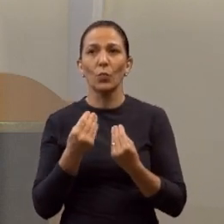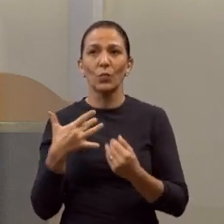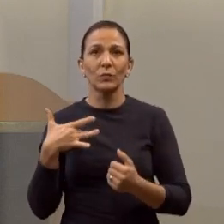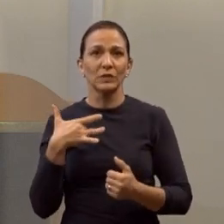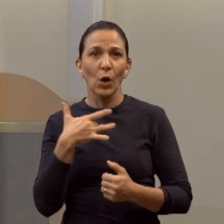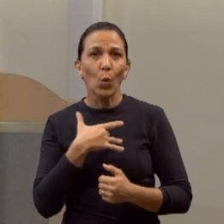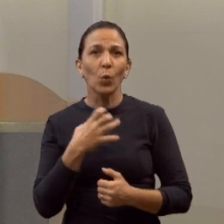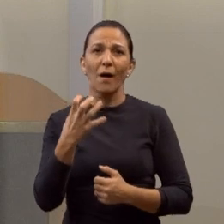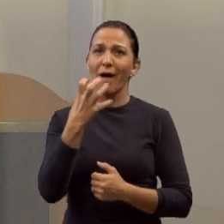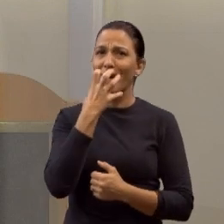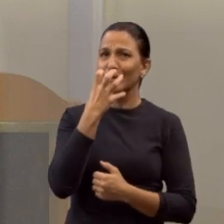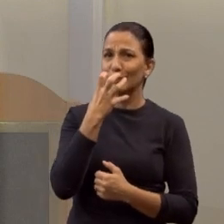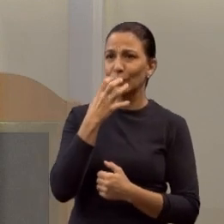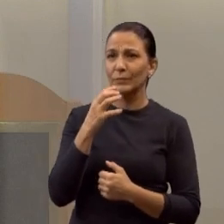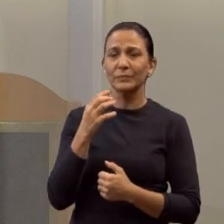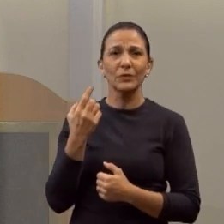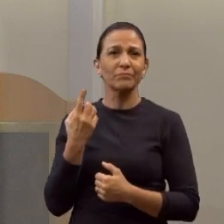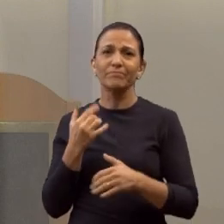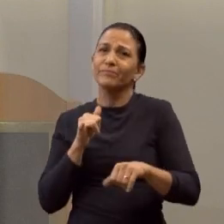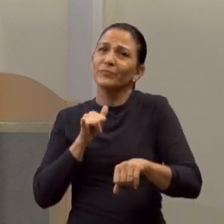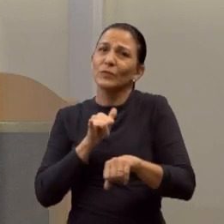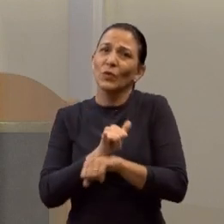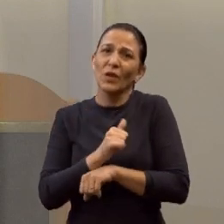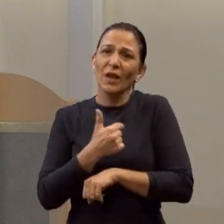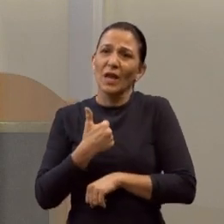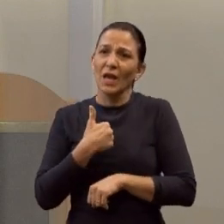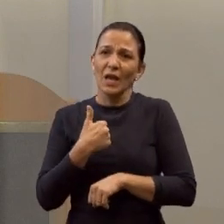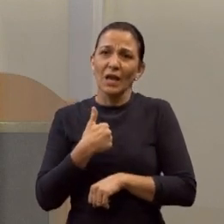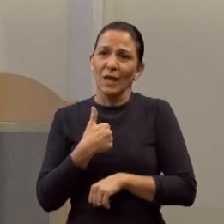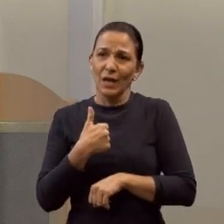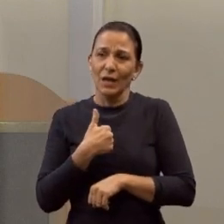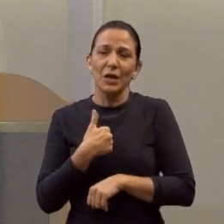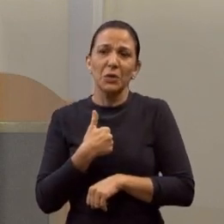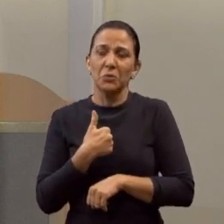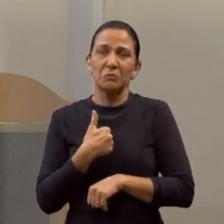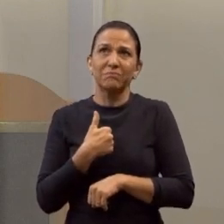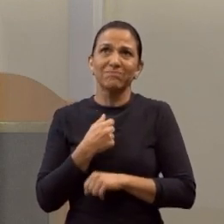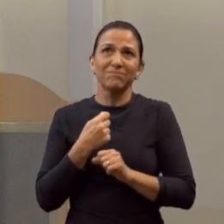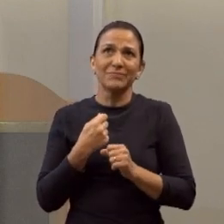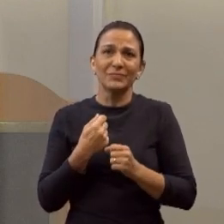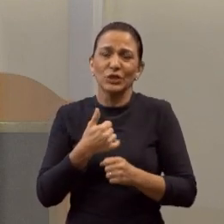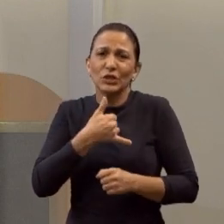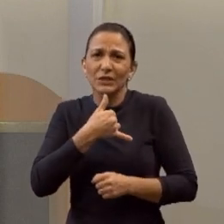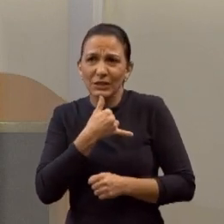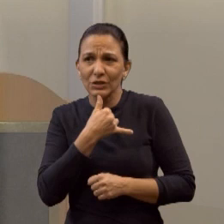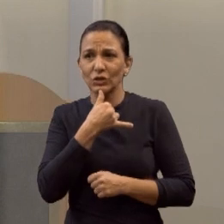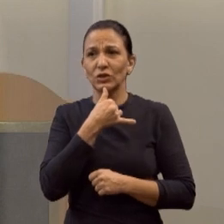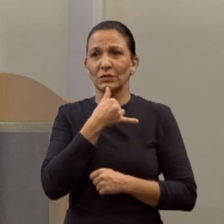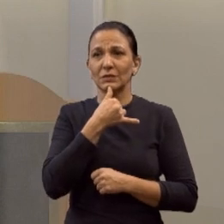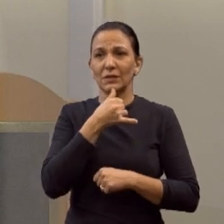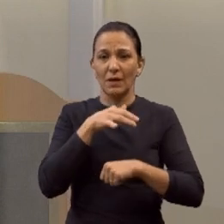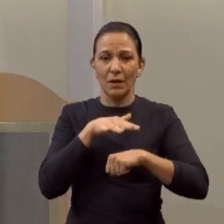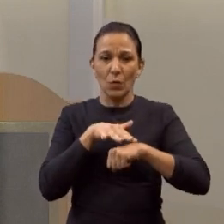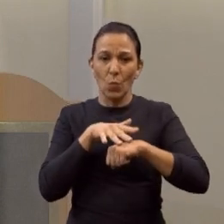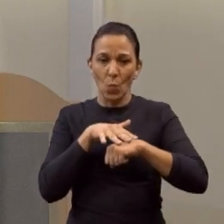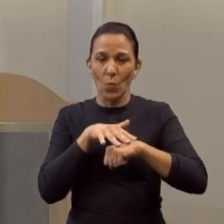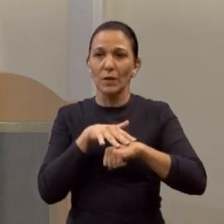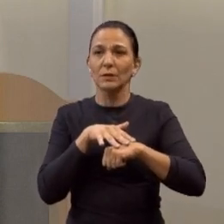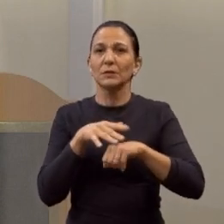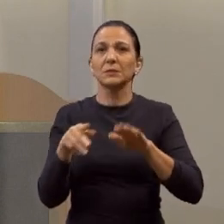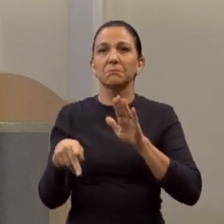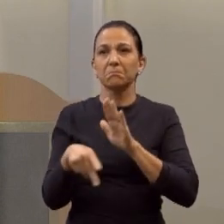sobre essa situação, e eu acabei não indo, porque realmente não estava com alma para isso, né? Mas, enfim, essa